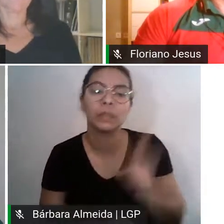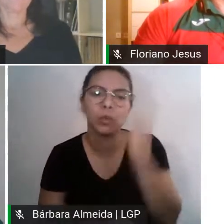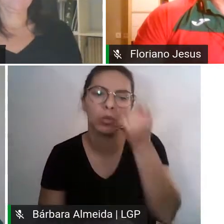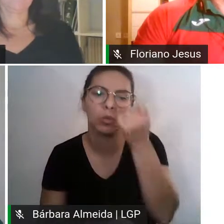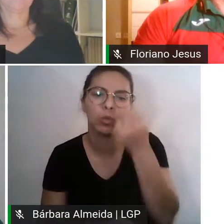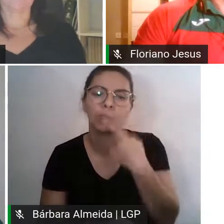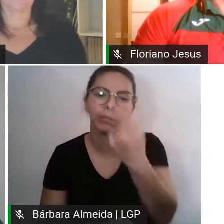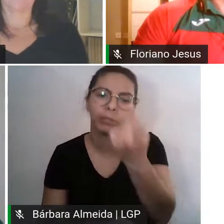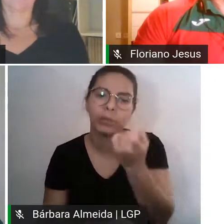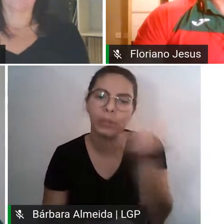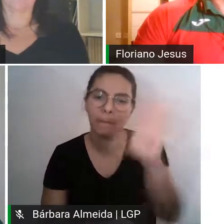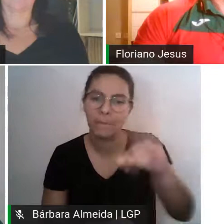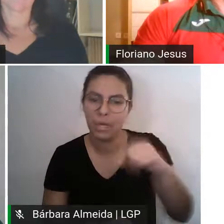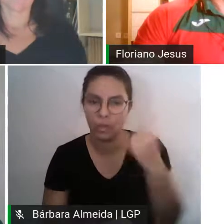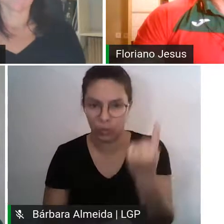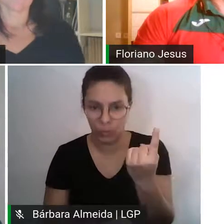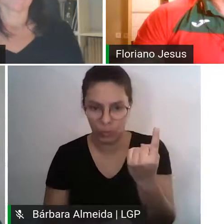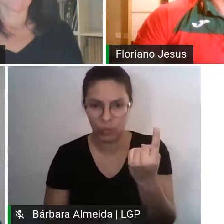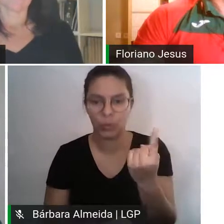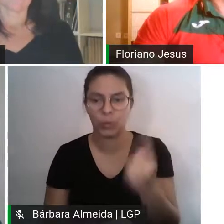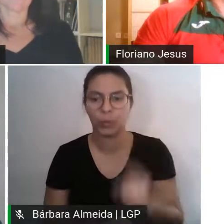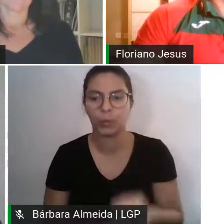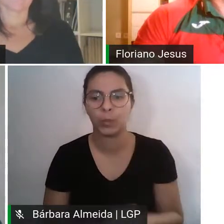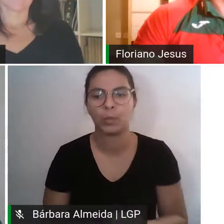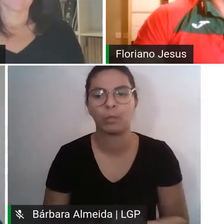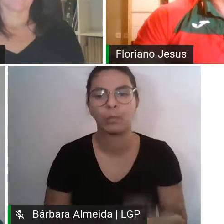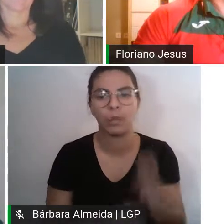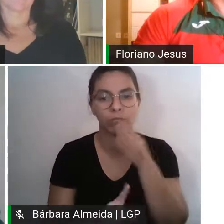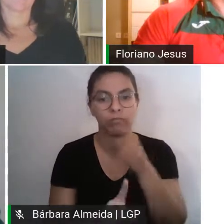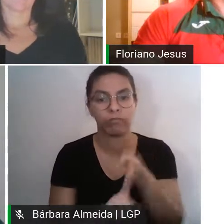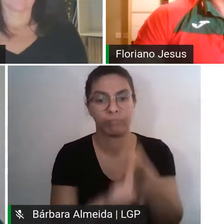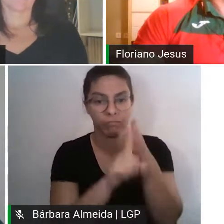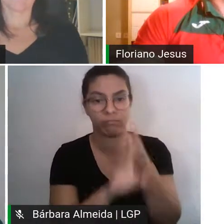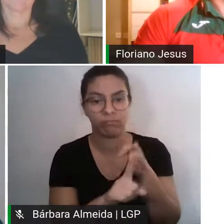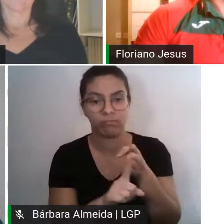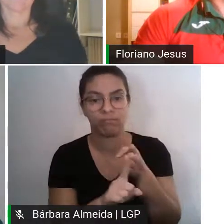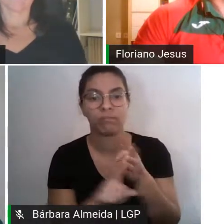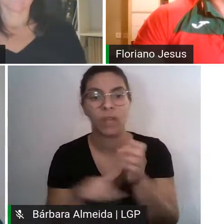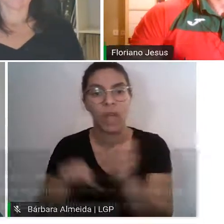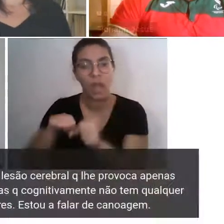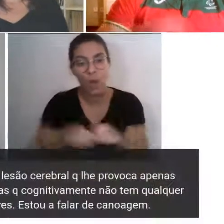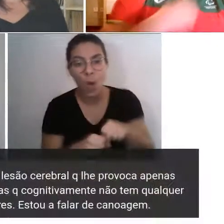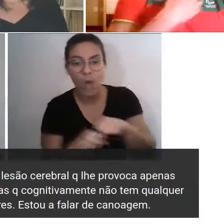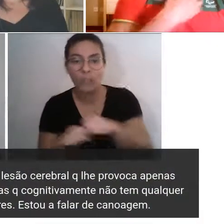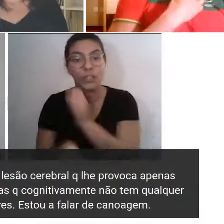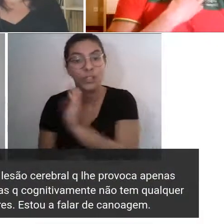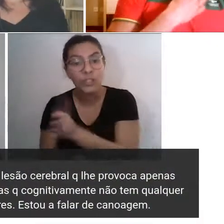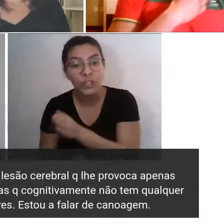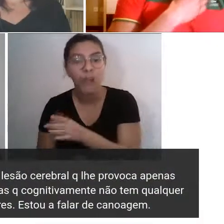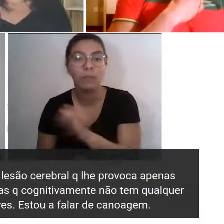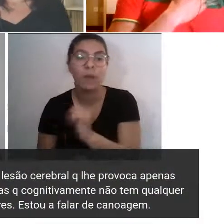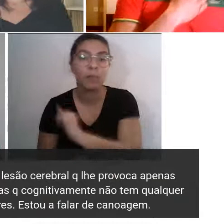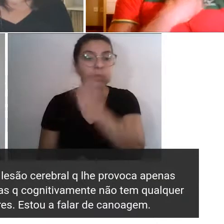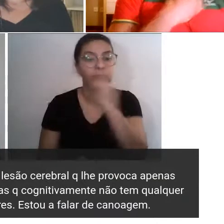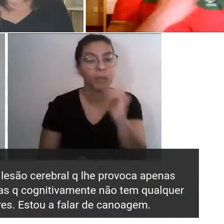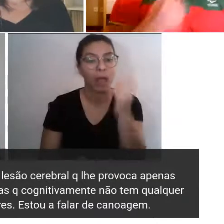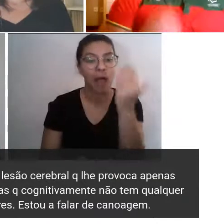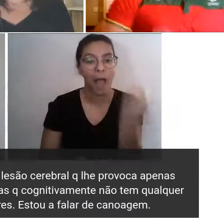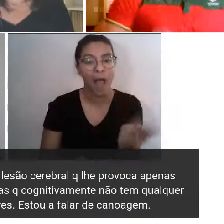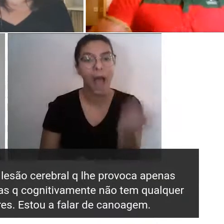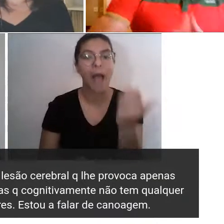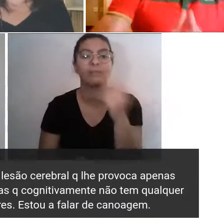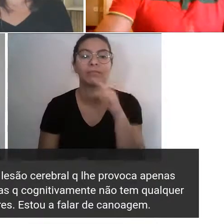que, por sinal, era dirigida para a modalidade de canoagem, mas já que temos aqui connosco uma classificadora internacional de